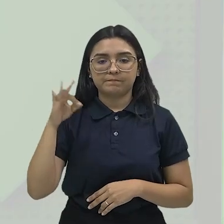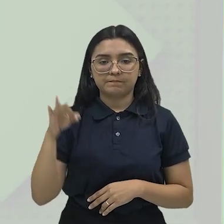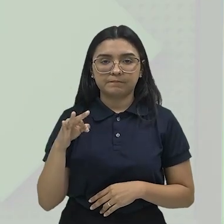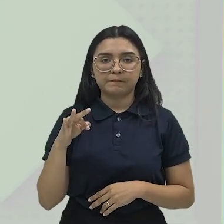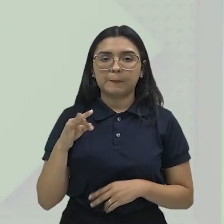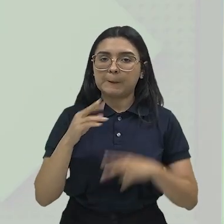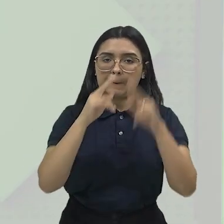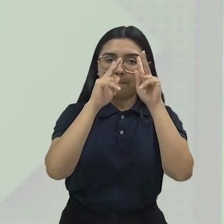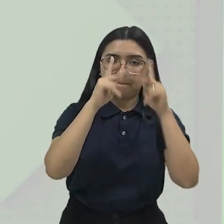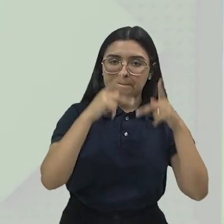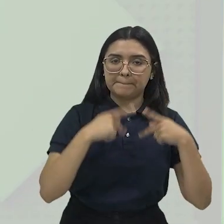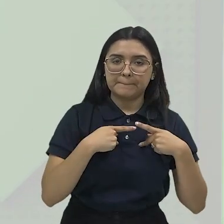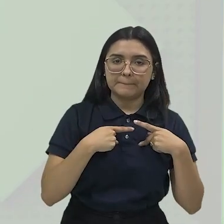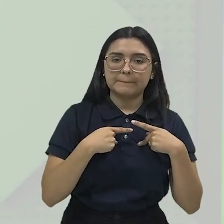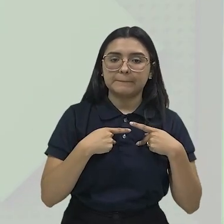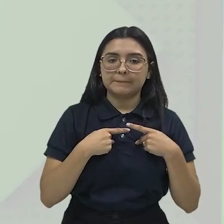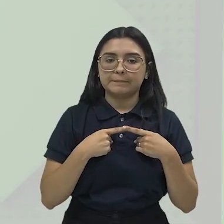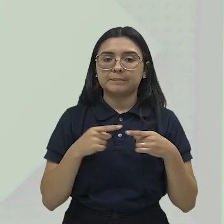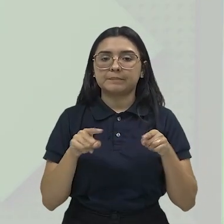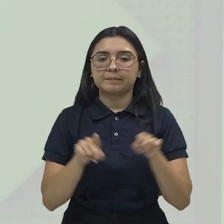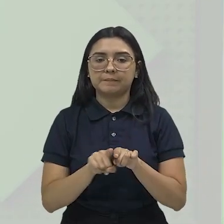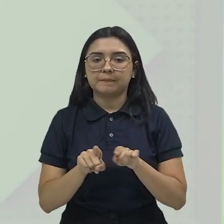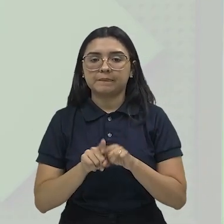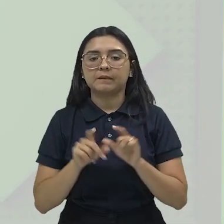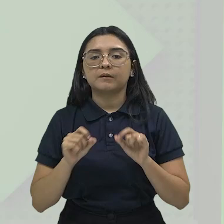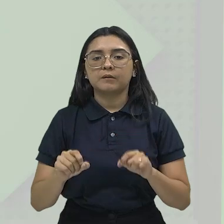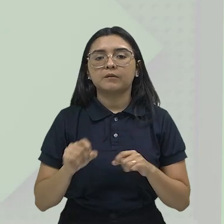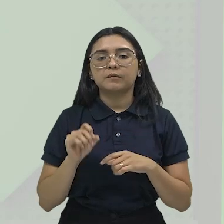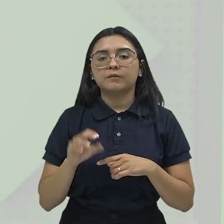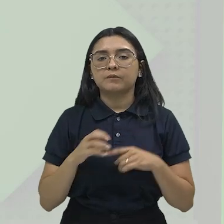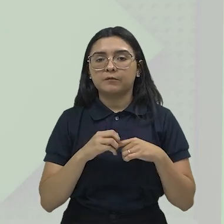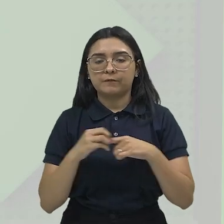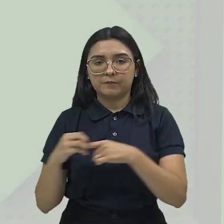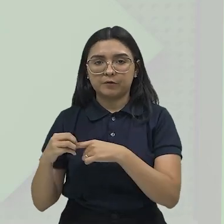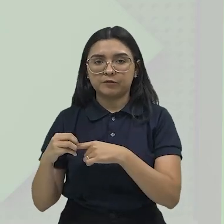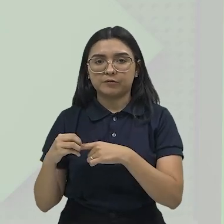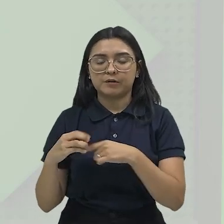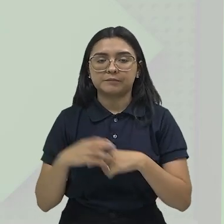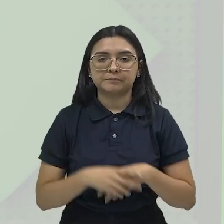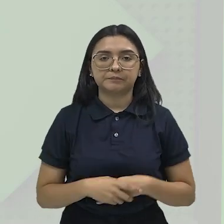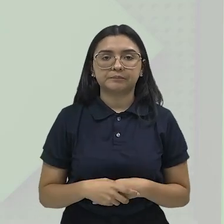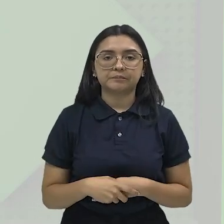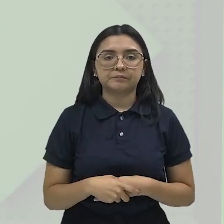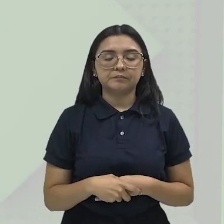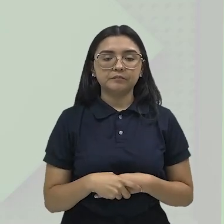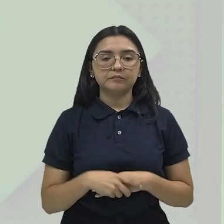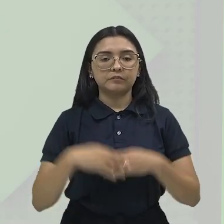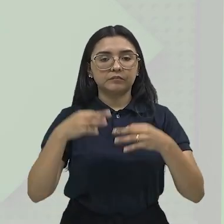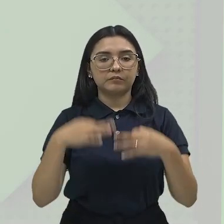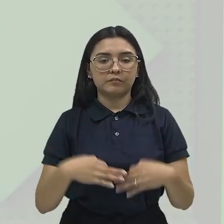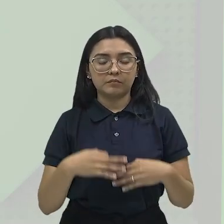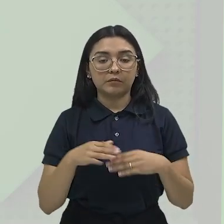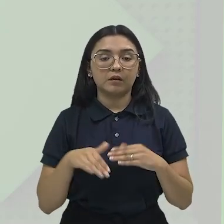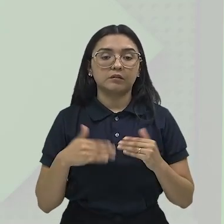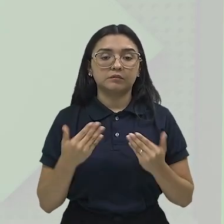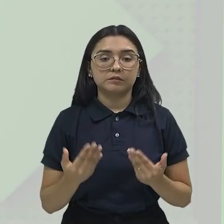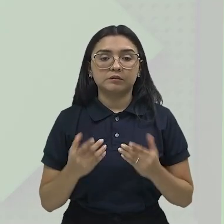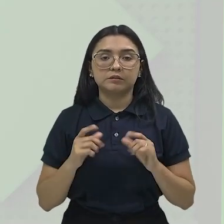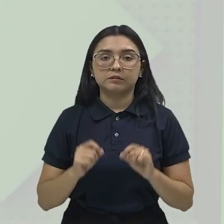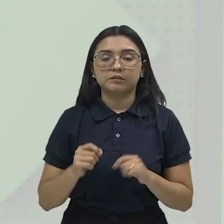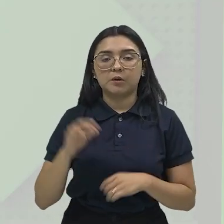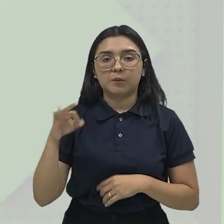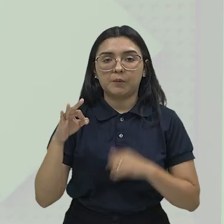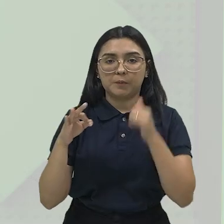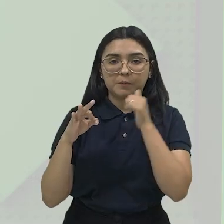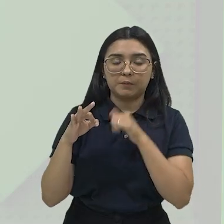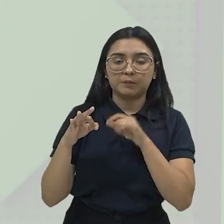do ser humano e o causador da doença, que é um protozoário, certo? Então, a fêmea do